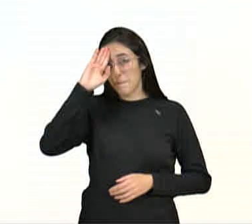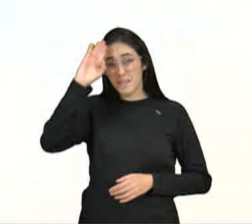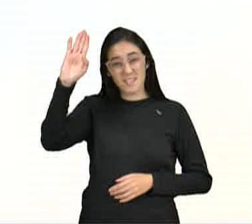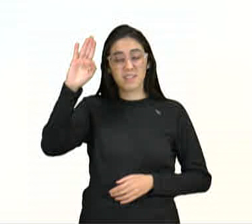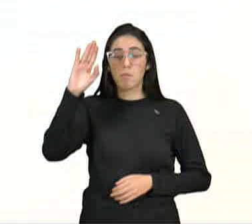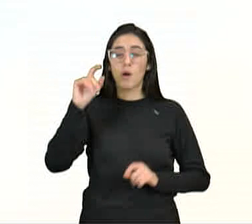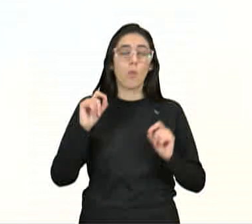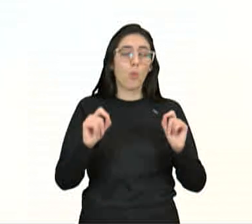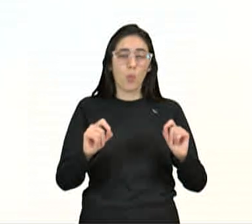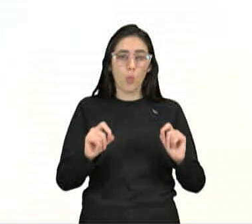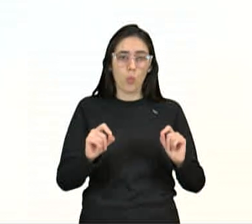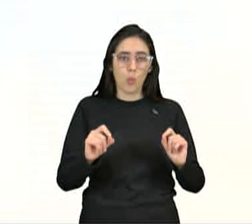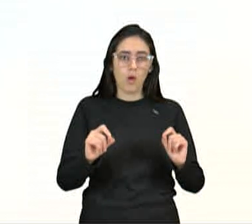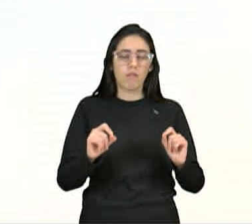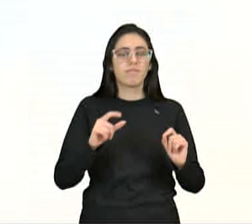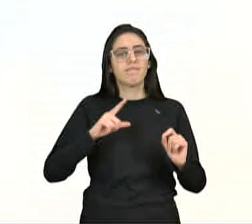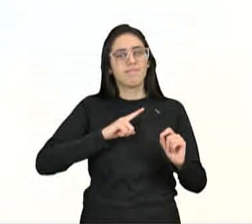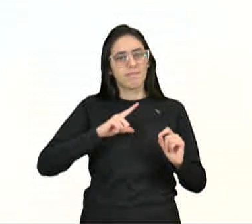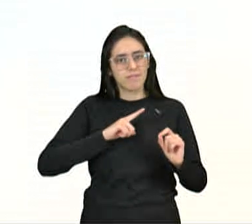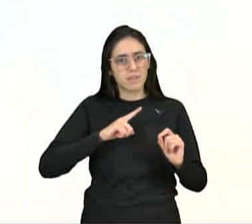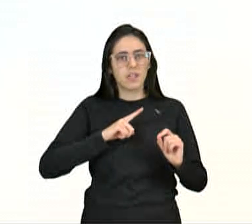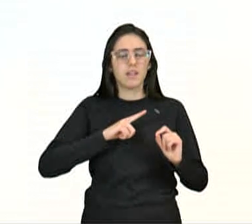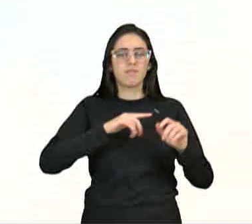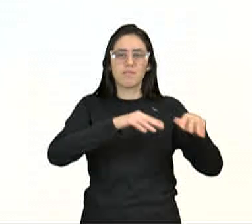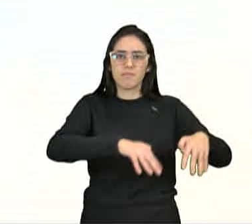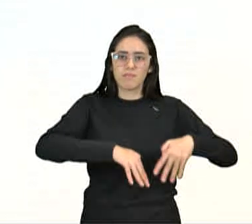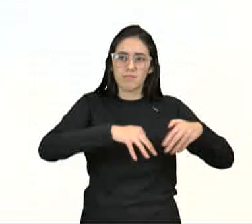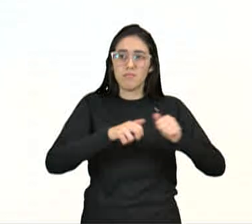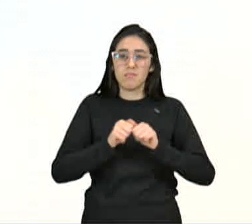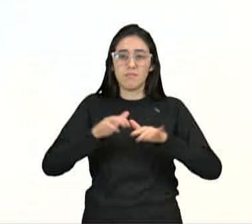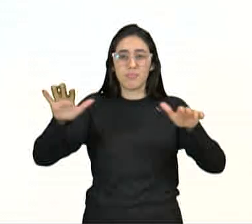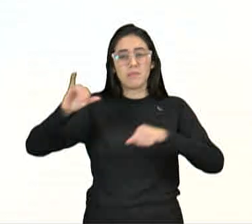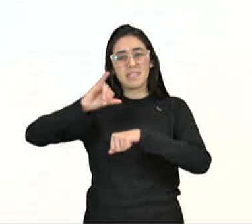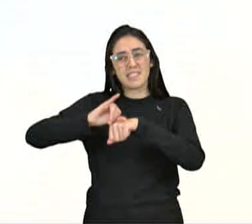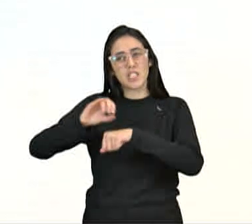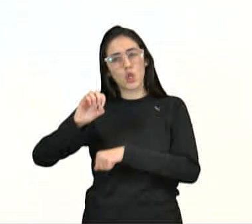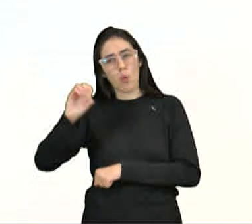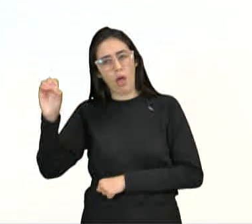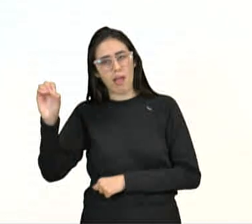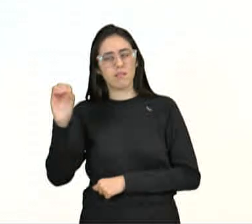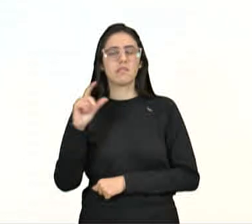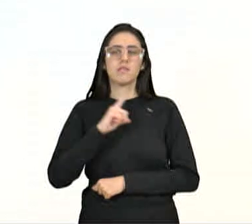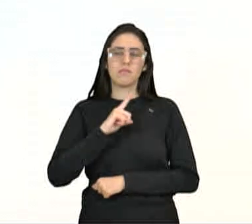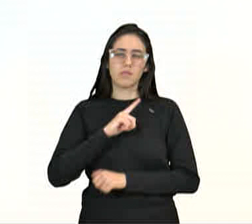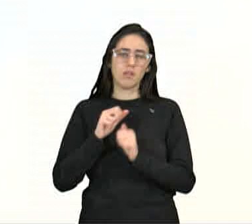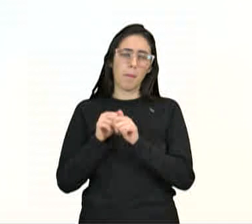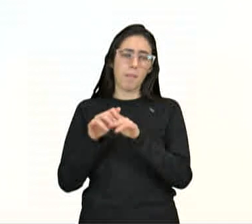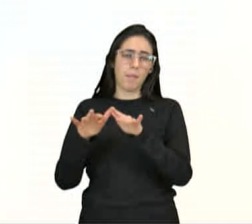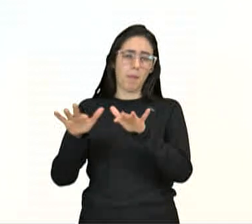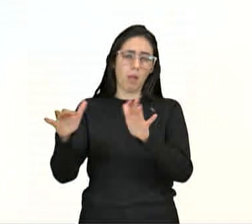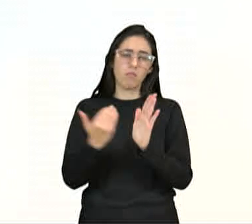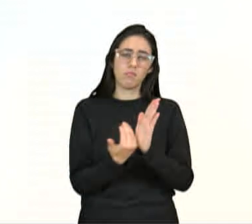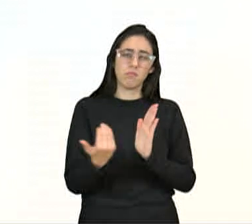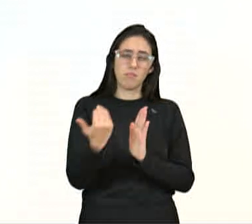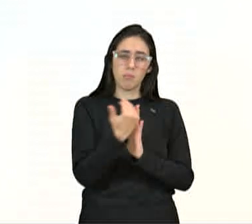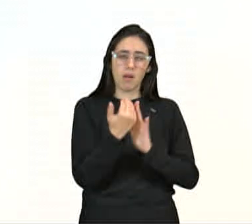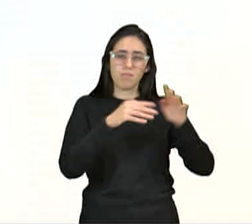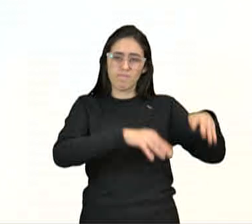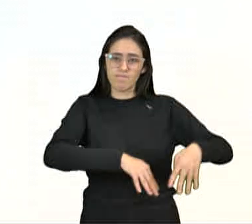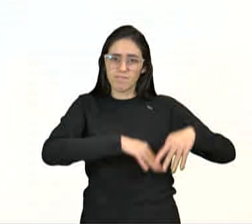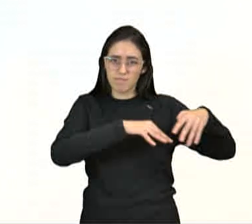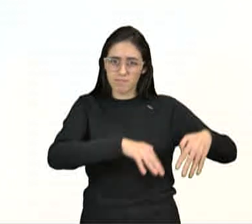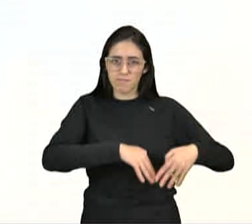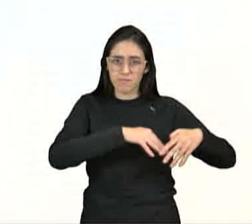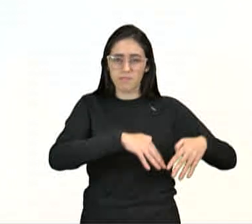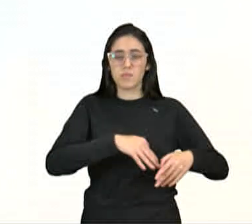fator é a concentração da produção agrária no Centro-Oeste, favorecendo a expansão da fronteira agropecuária